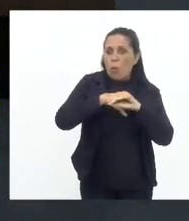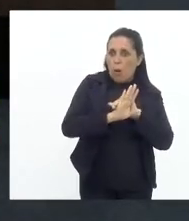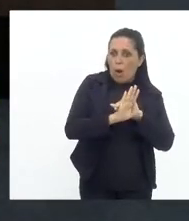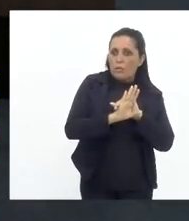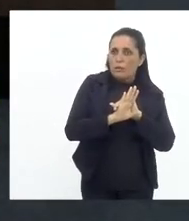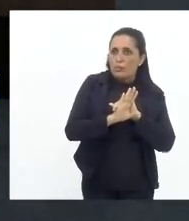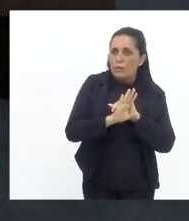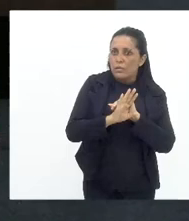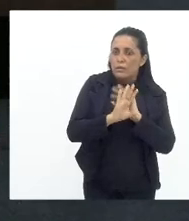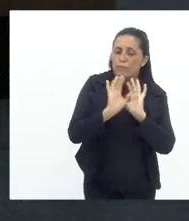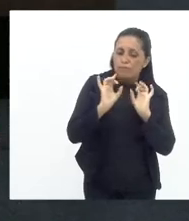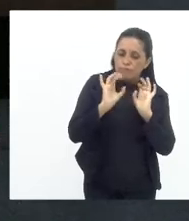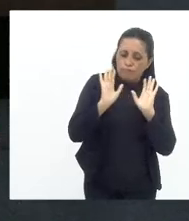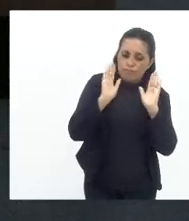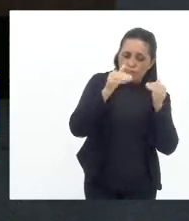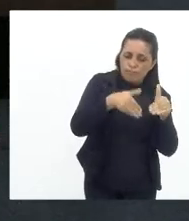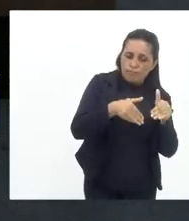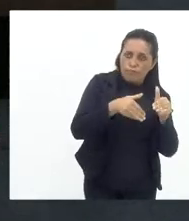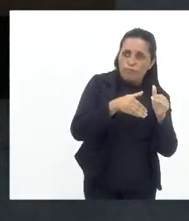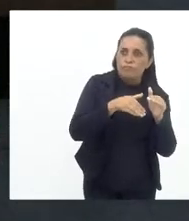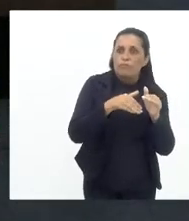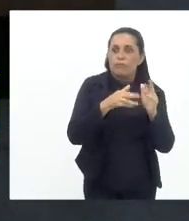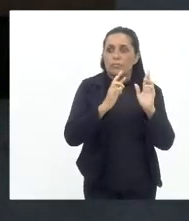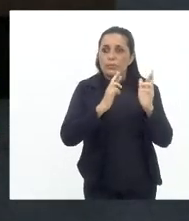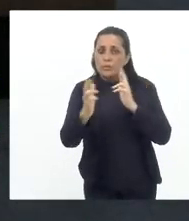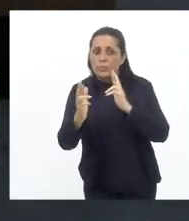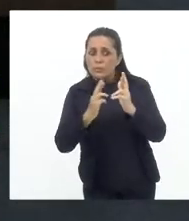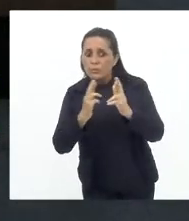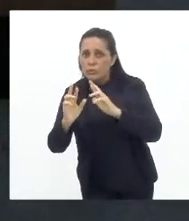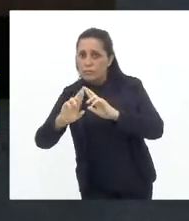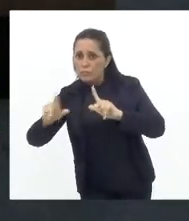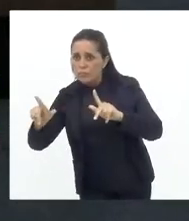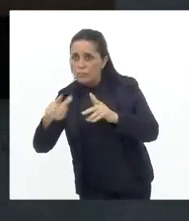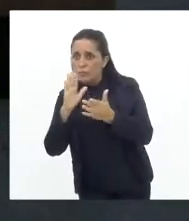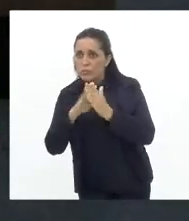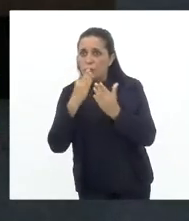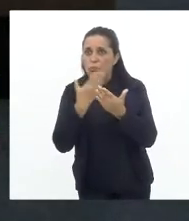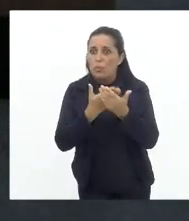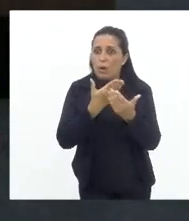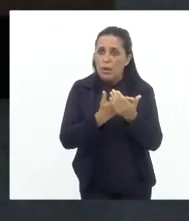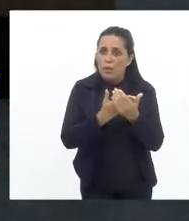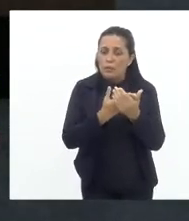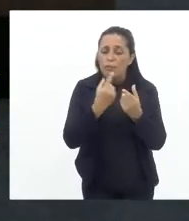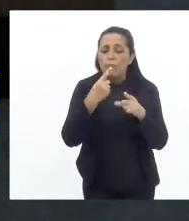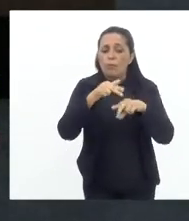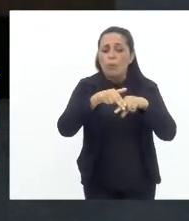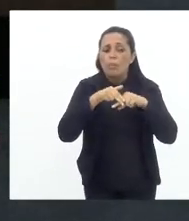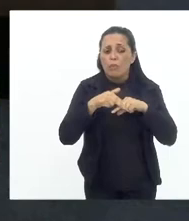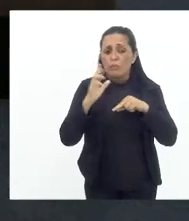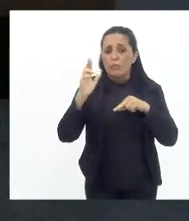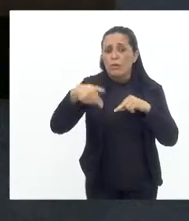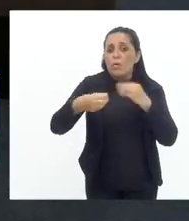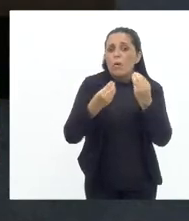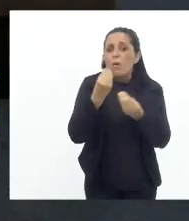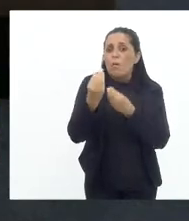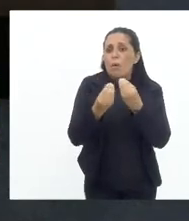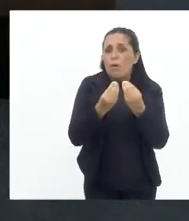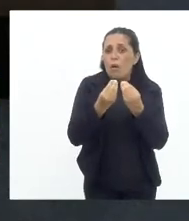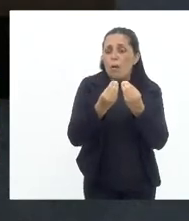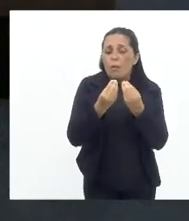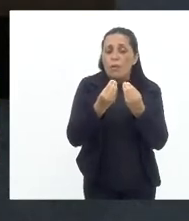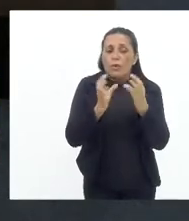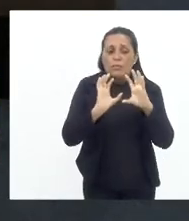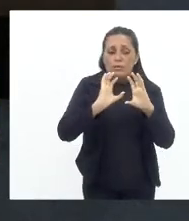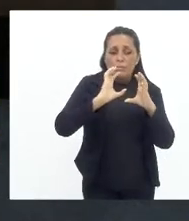algumas especificidades com relação às bibliotecas escolares é por uma série de razões da maneira que funciona o sistema